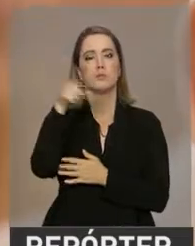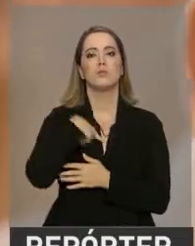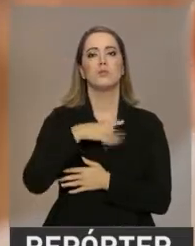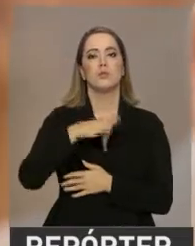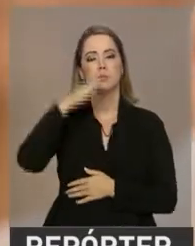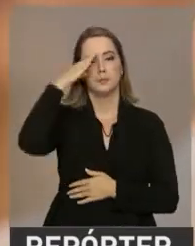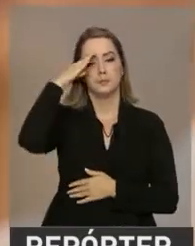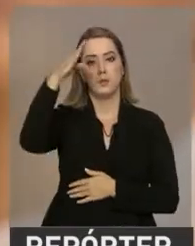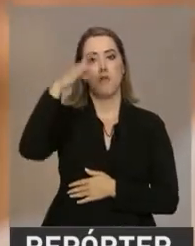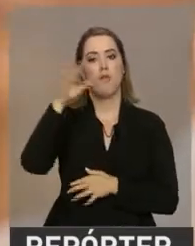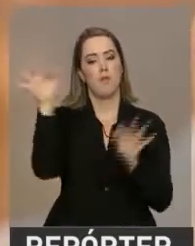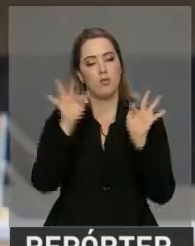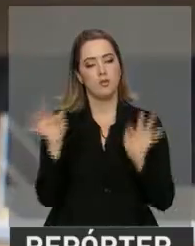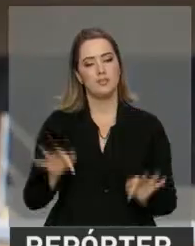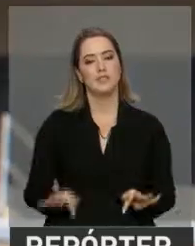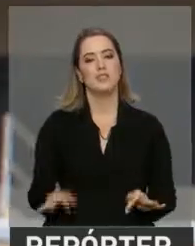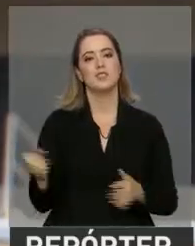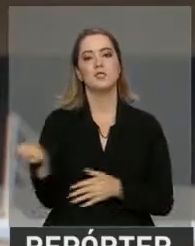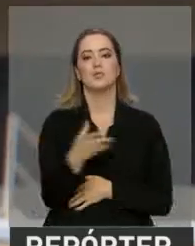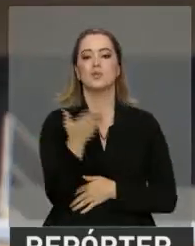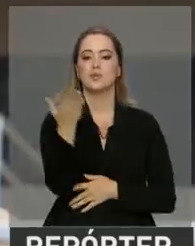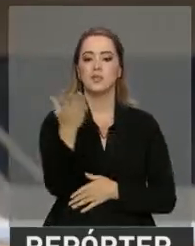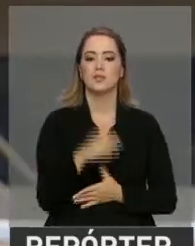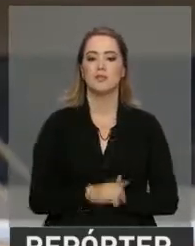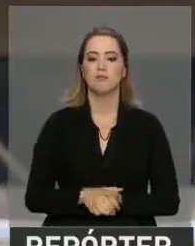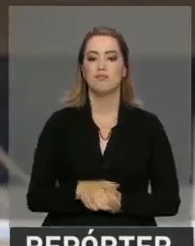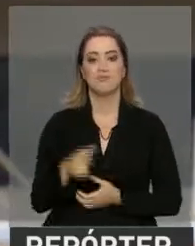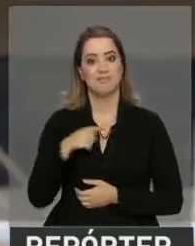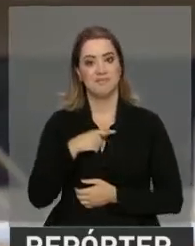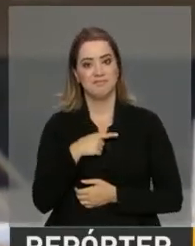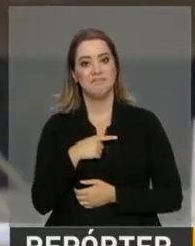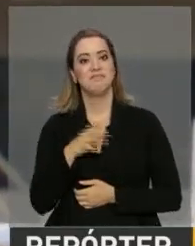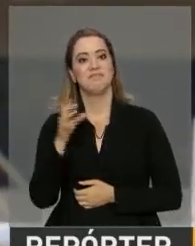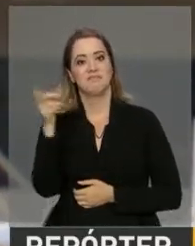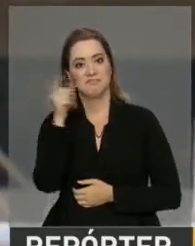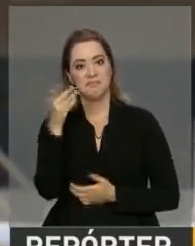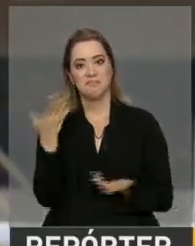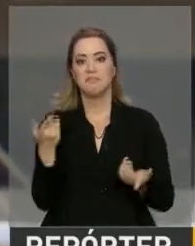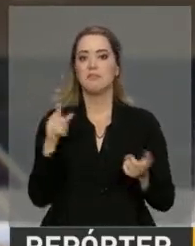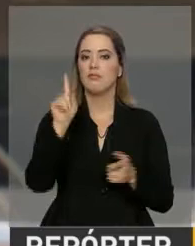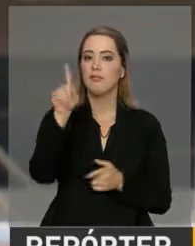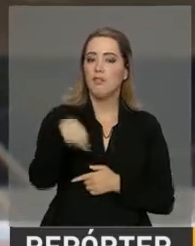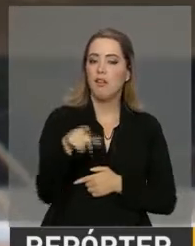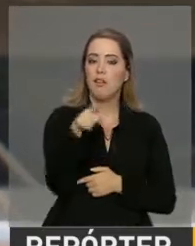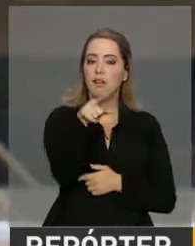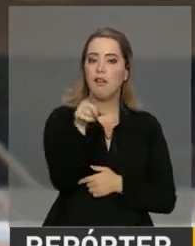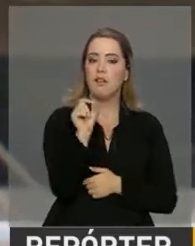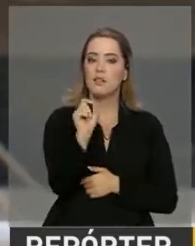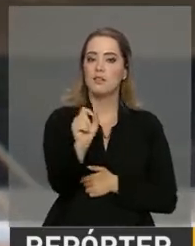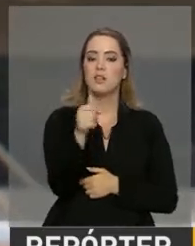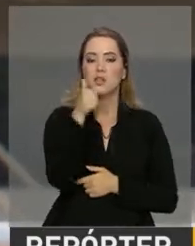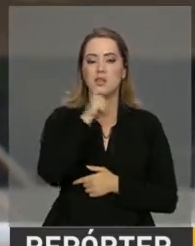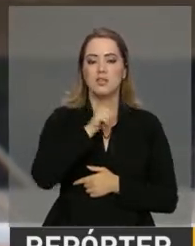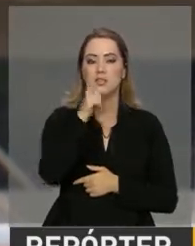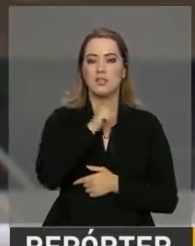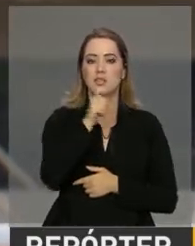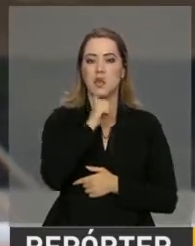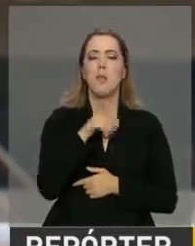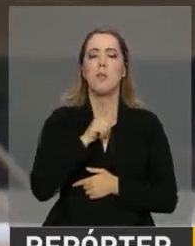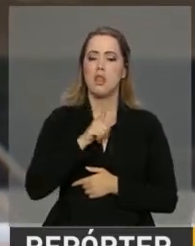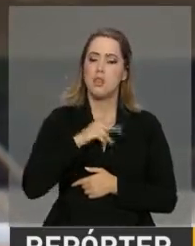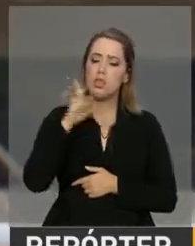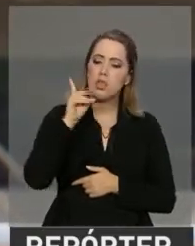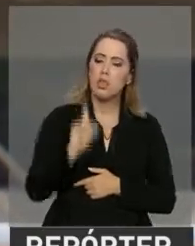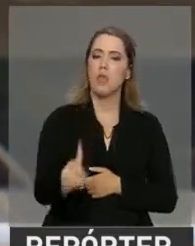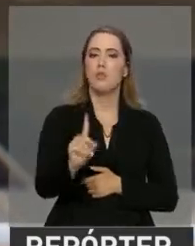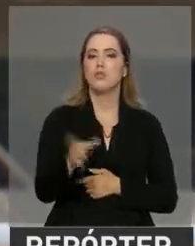exército e ficou muito feliz com a novidade Ah eu achei muito interessante porque é uma coisa que as mulheres têm o direito de